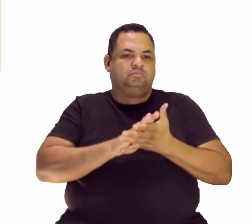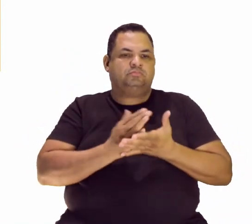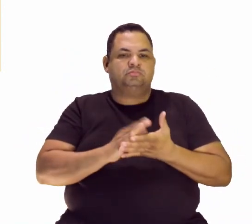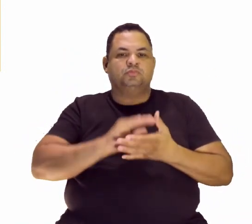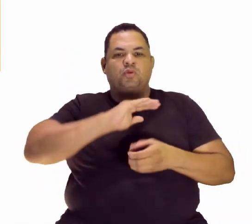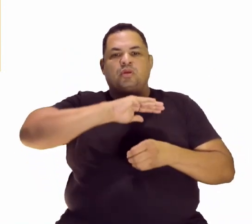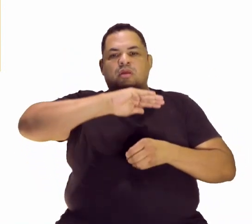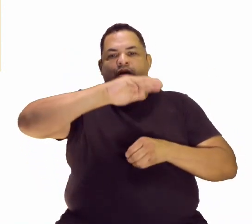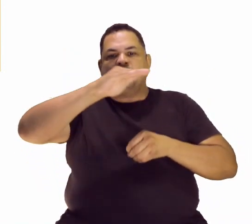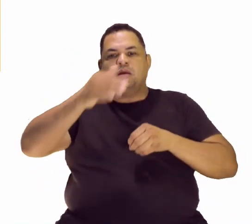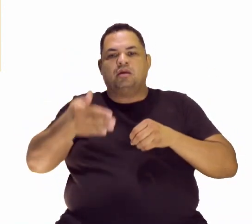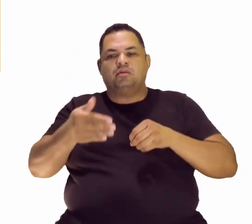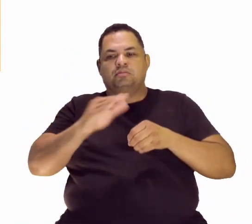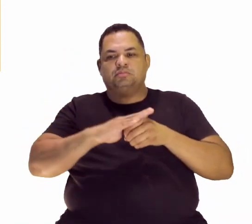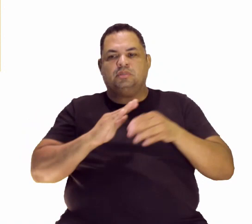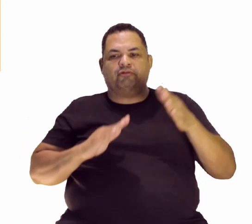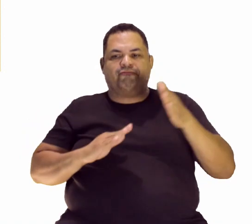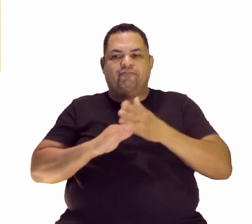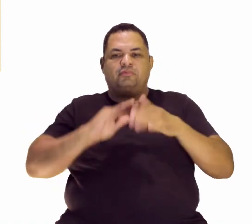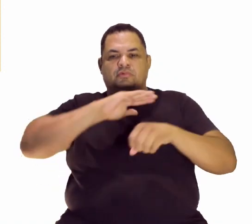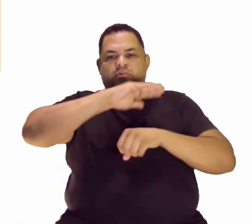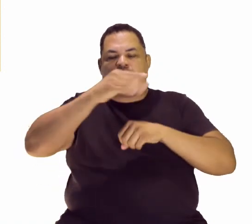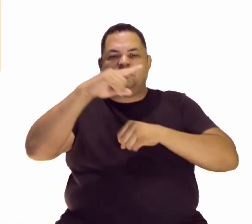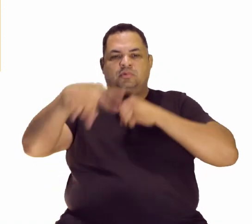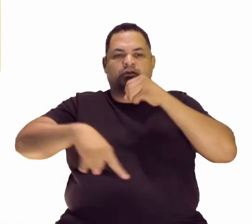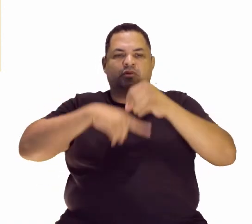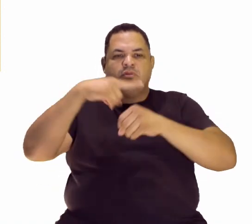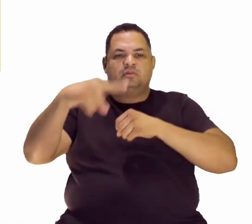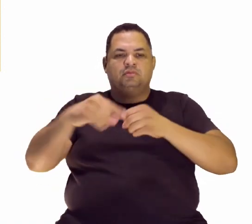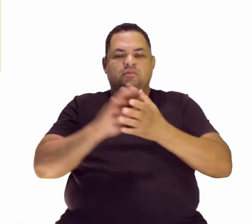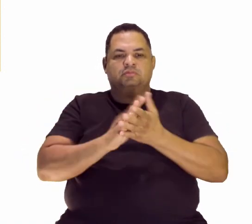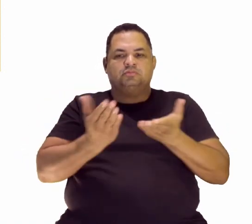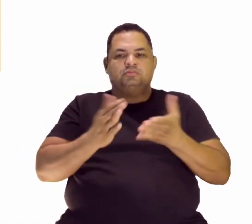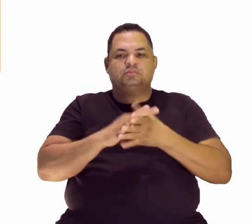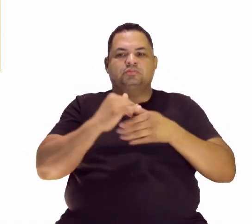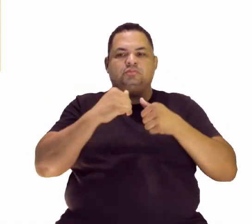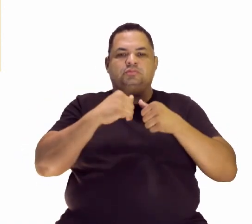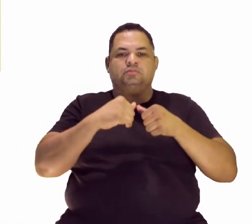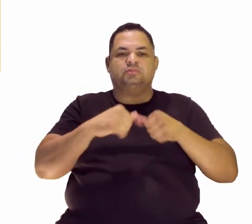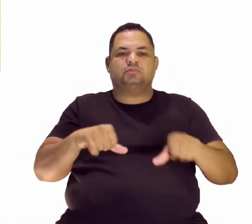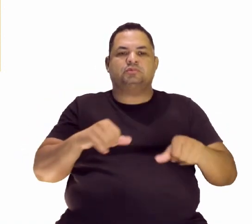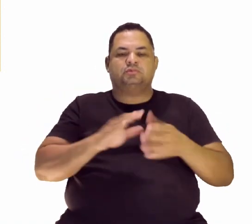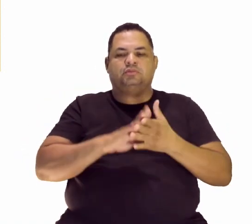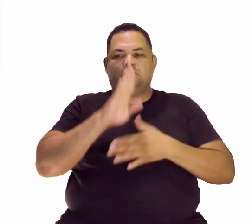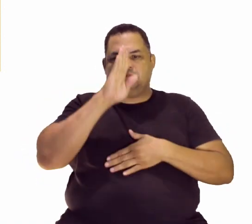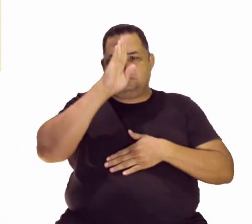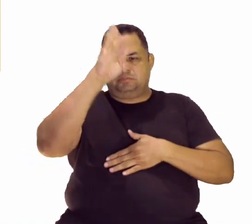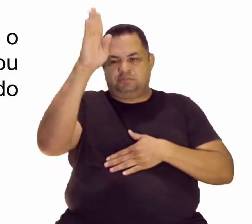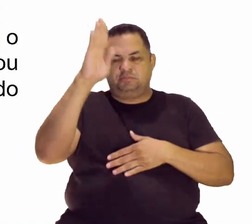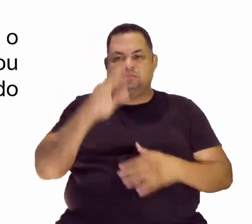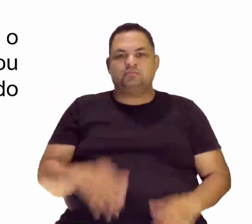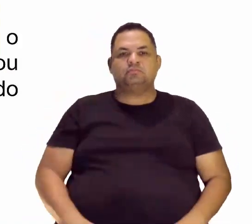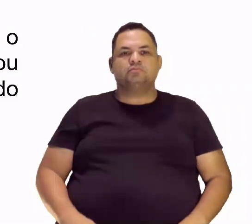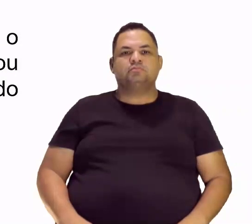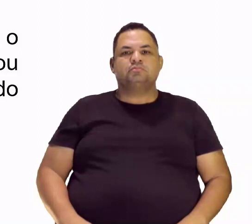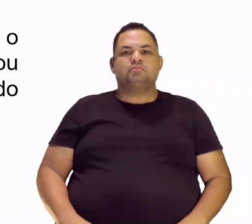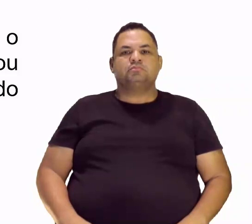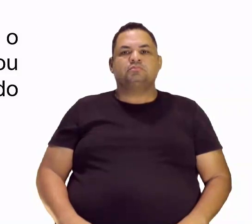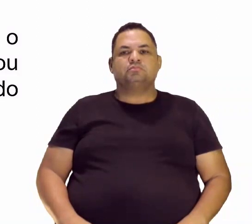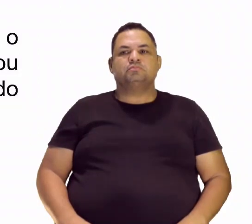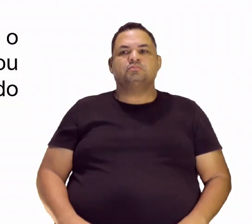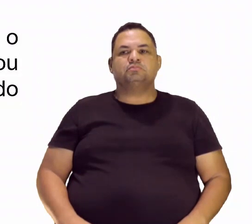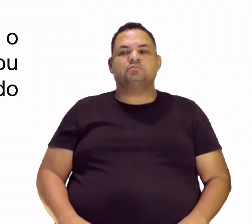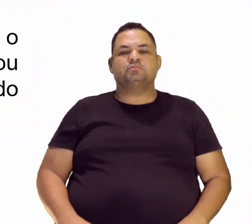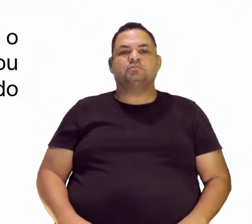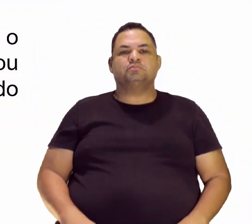de valência, quer dizer, na última camada de um átomo, quando ele está no seu estado fundamental, tá?